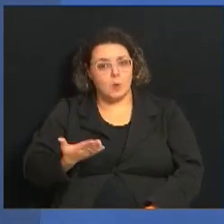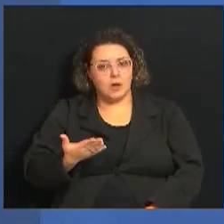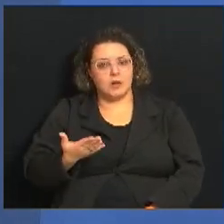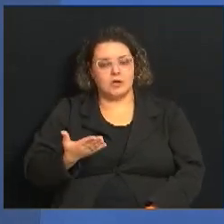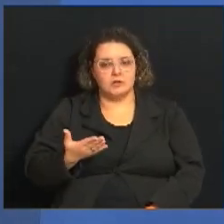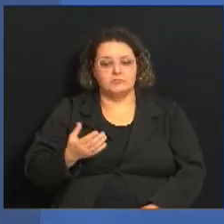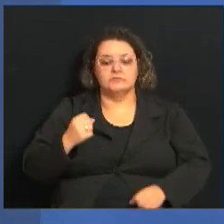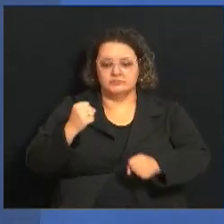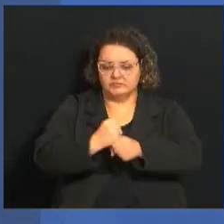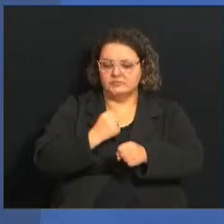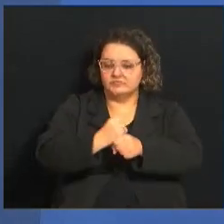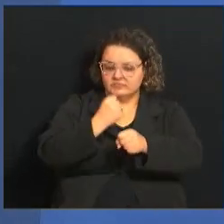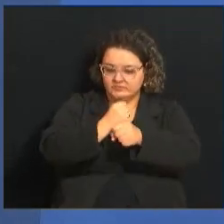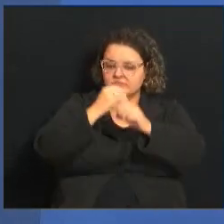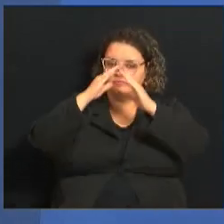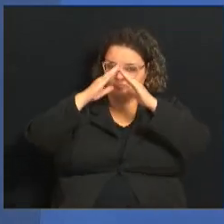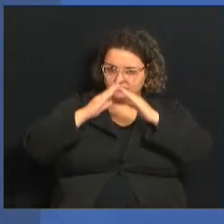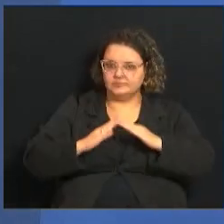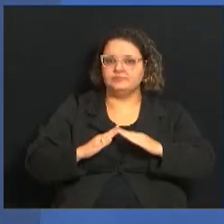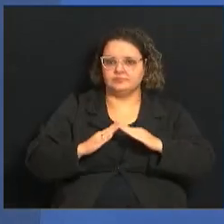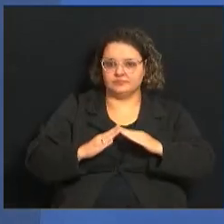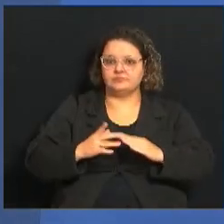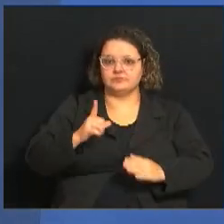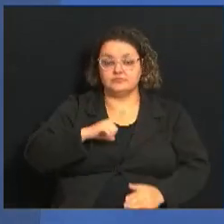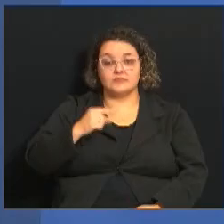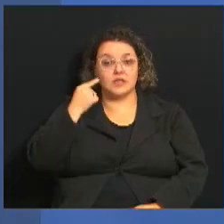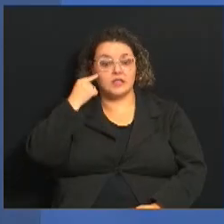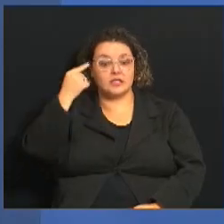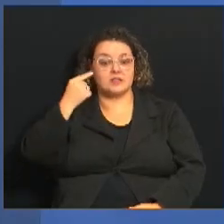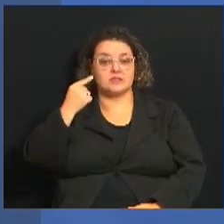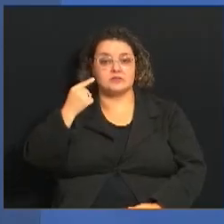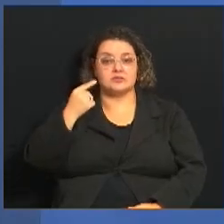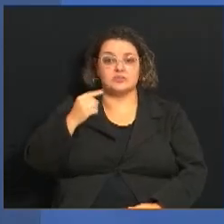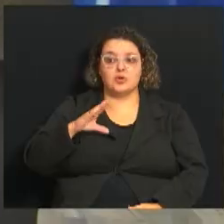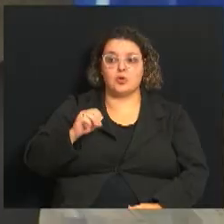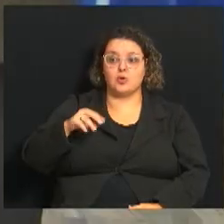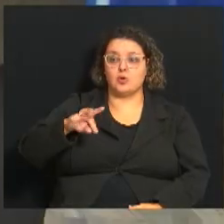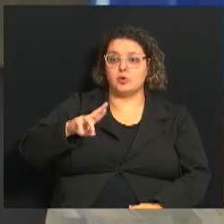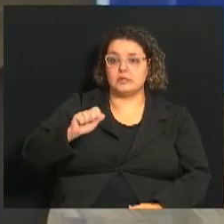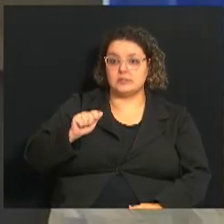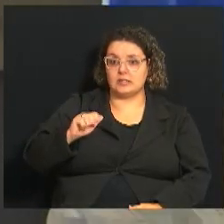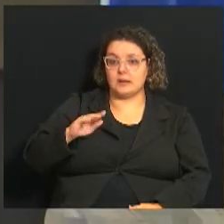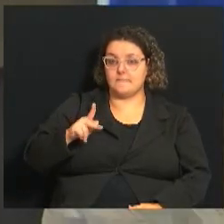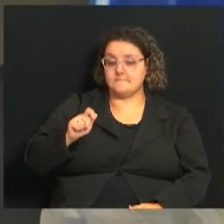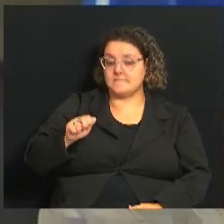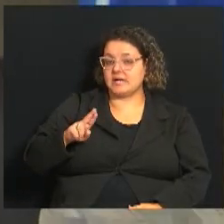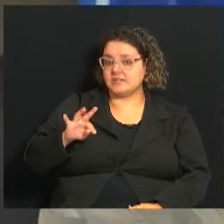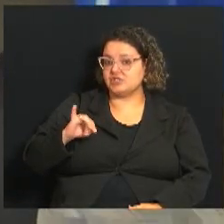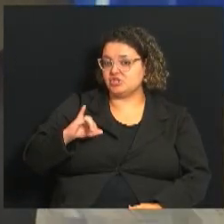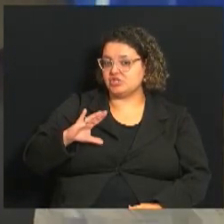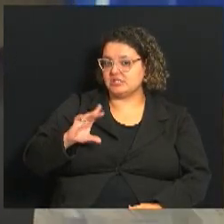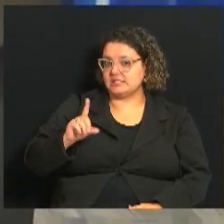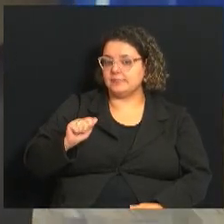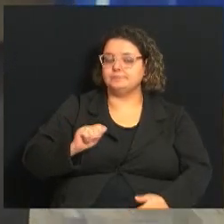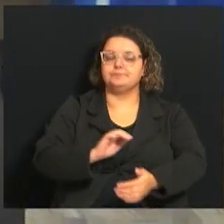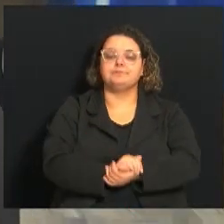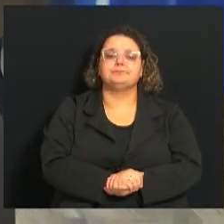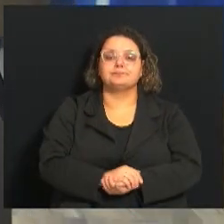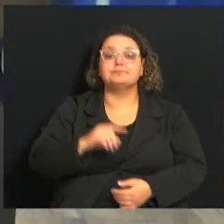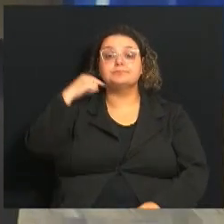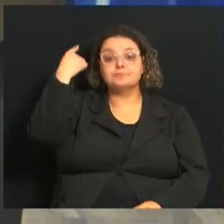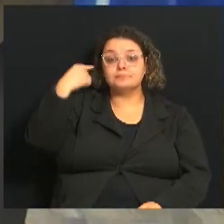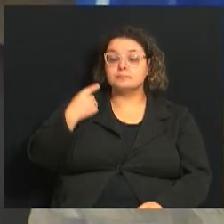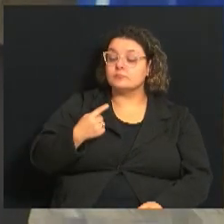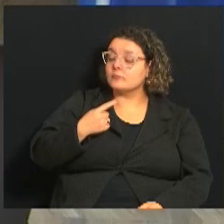construídas essas moradias, existe a previsão de uma contrapartida à Coab Campinas. Minabreu, vamos falar agora sobre o trabalho das